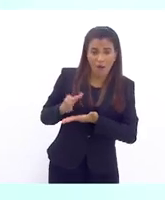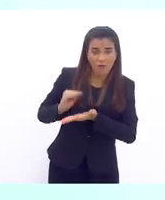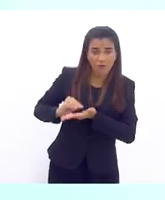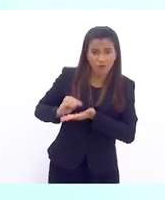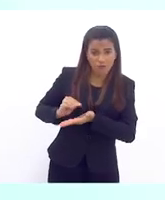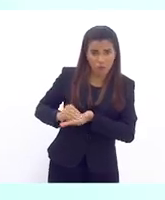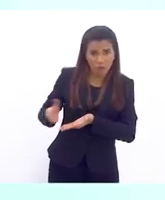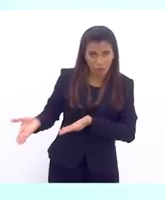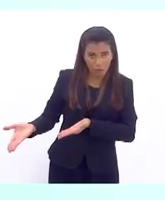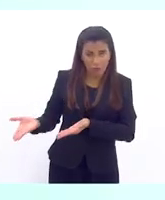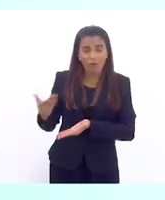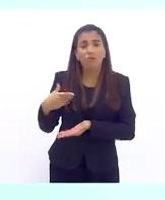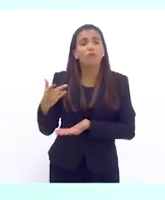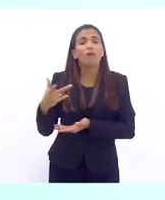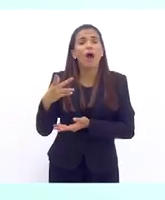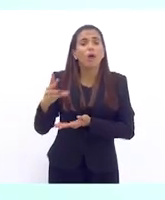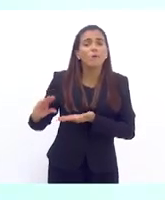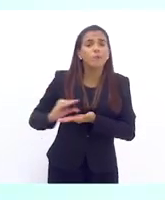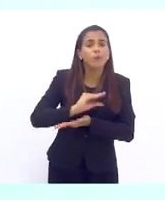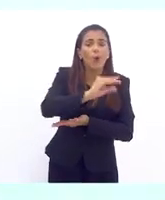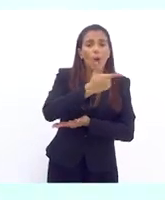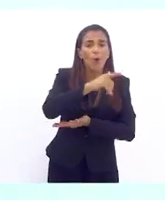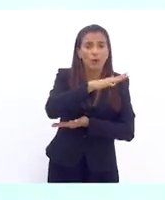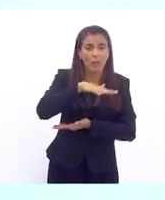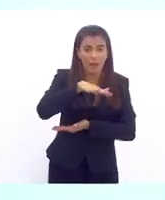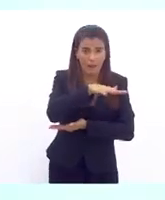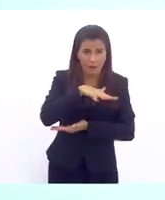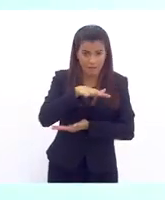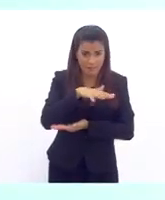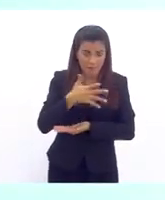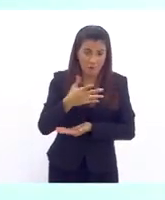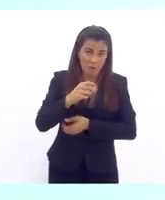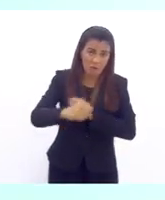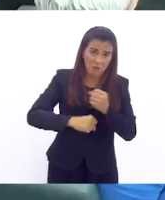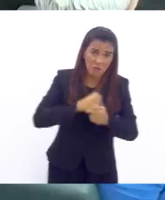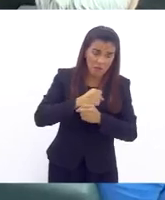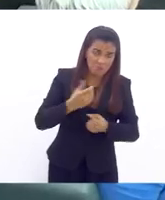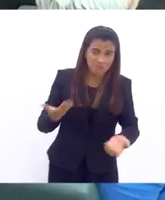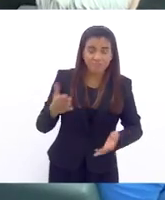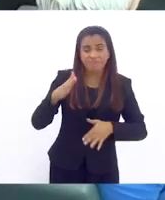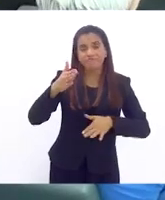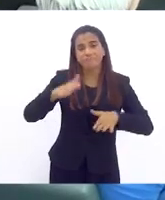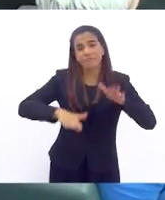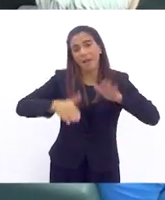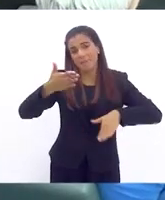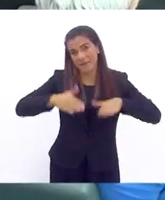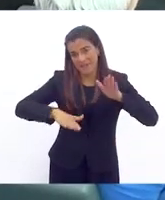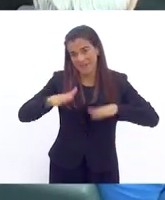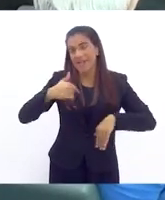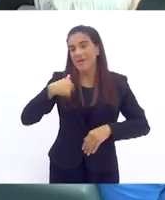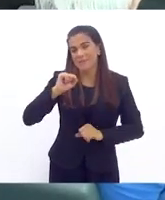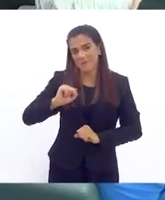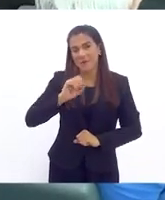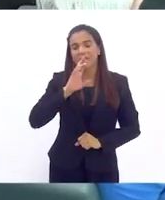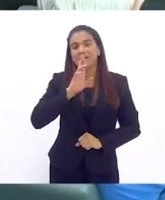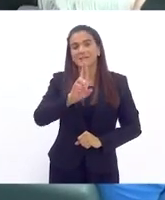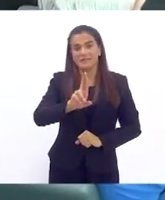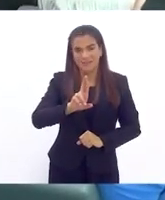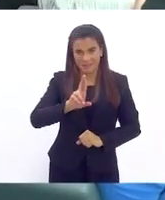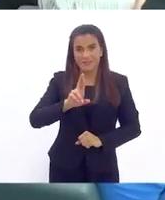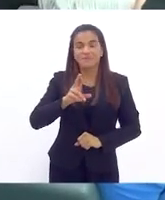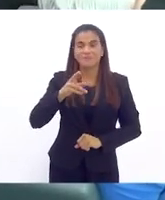para o ano seguinte ou ele vai para alguma outra área depende é isso aí eu posso te responder Em alguns